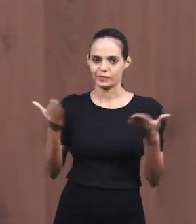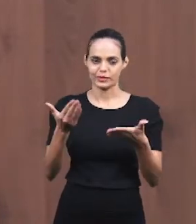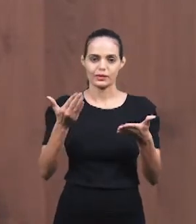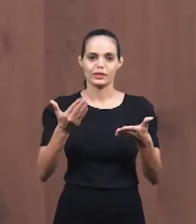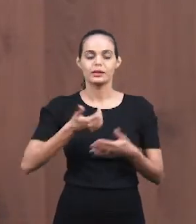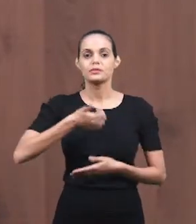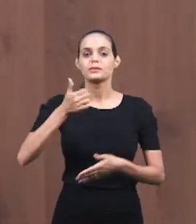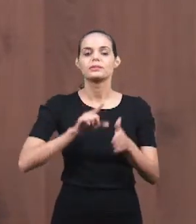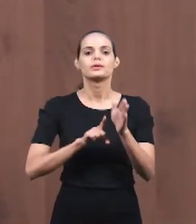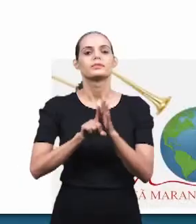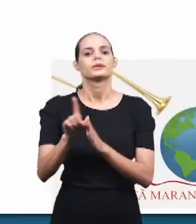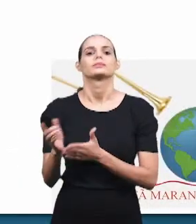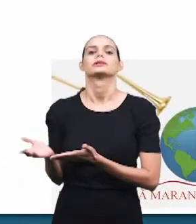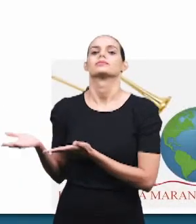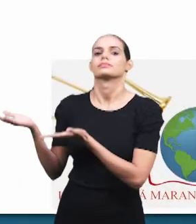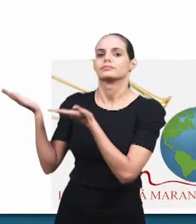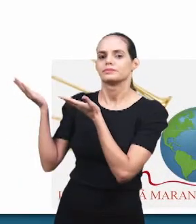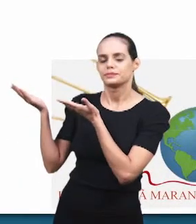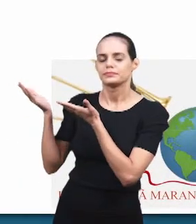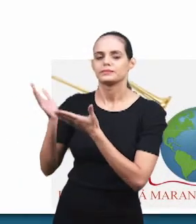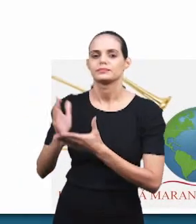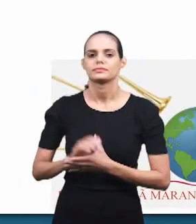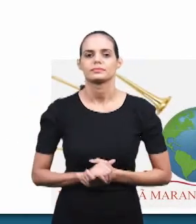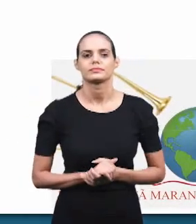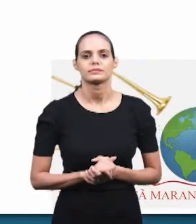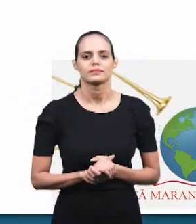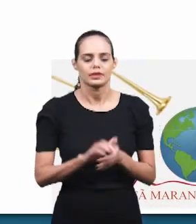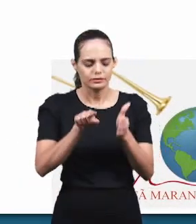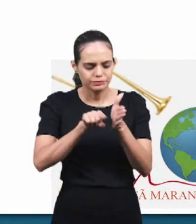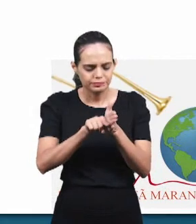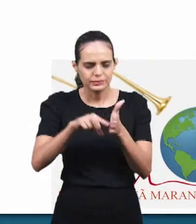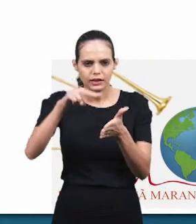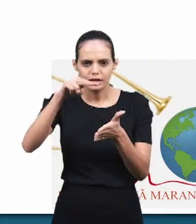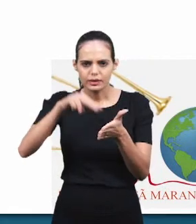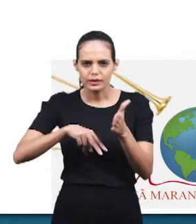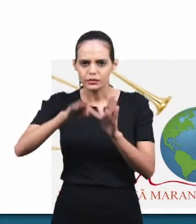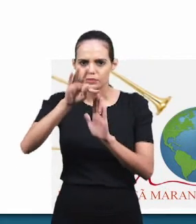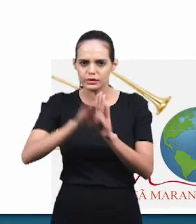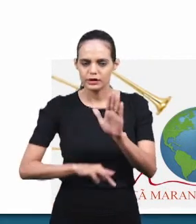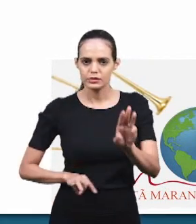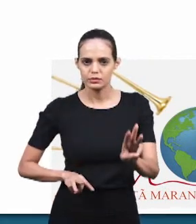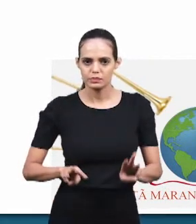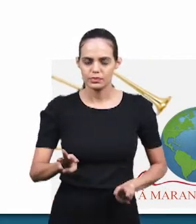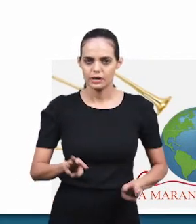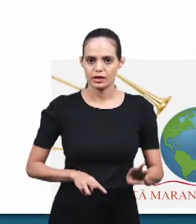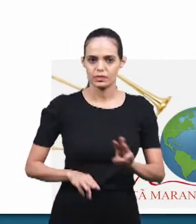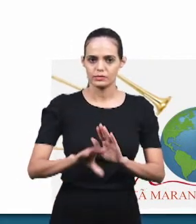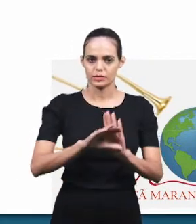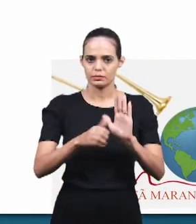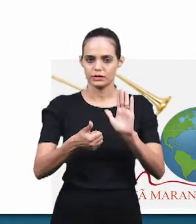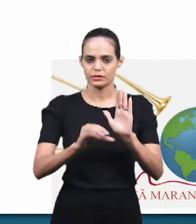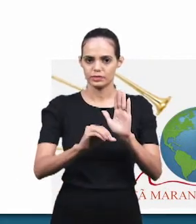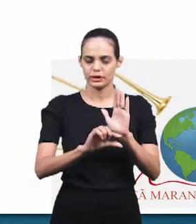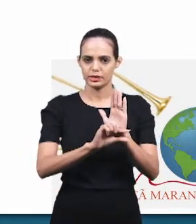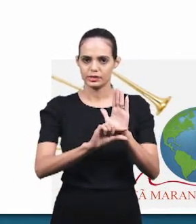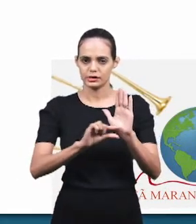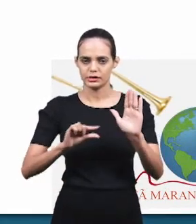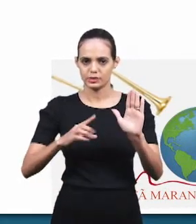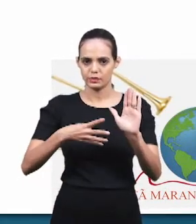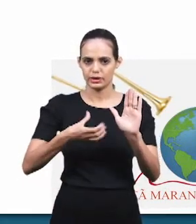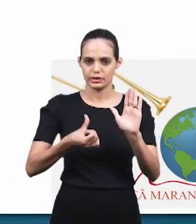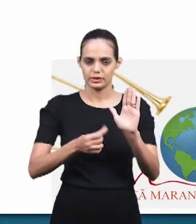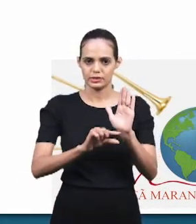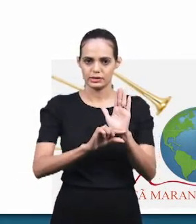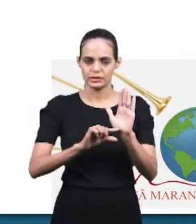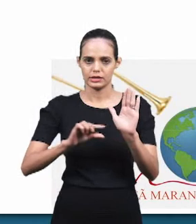primeira pergunta, que diz o seguinte: examinando o texto de Marcos, capítulo 10, versos 46 a